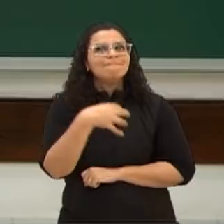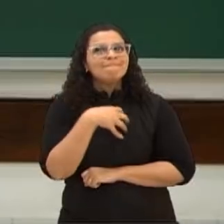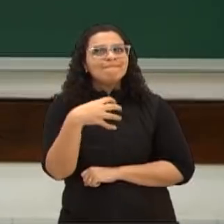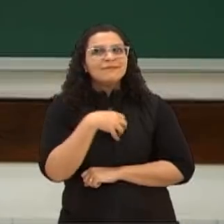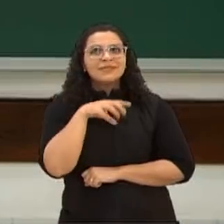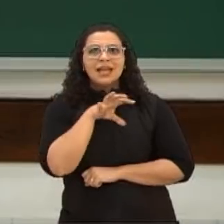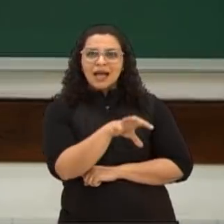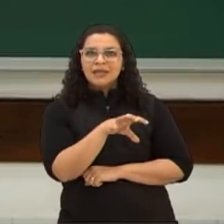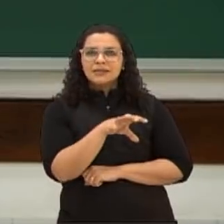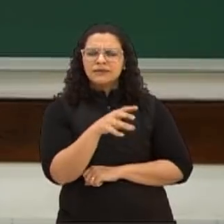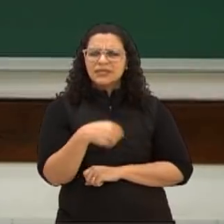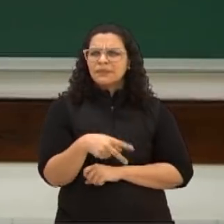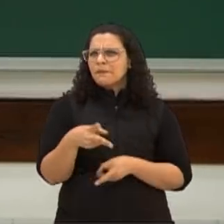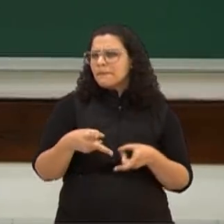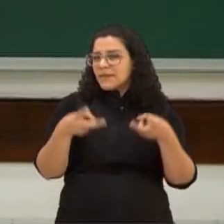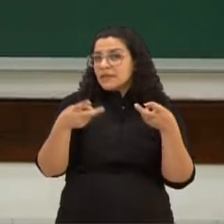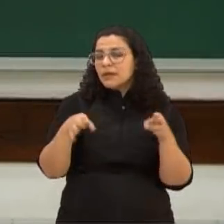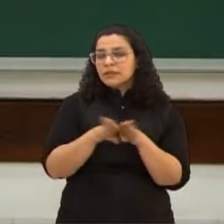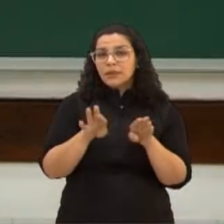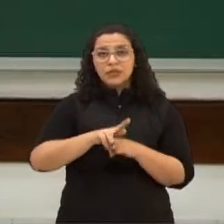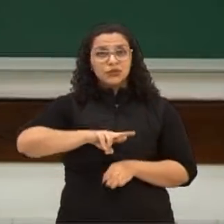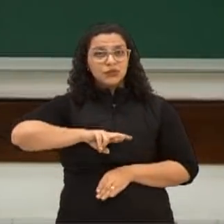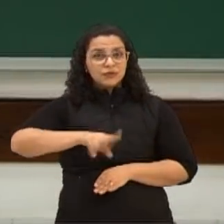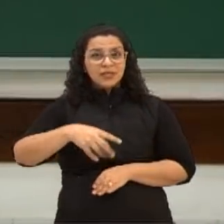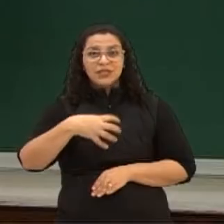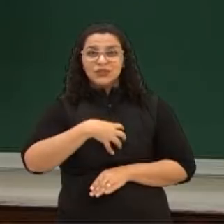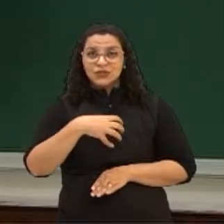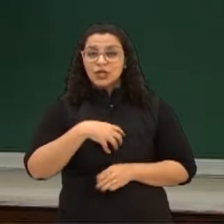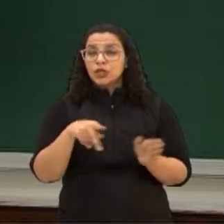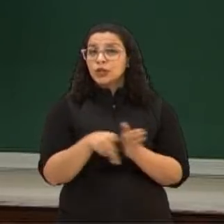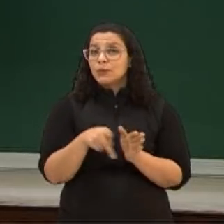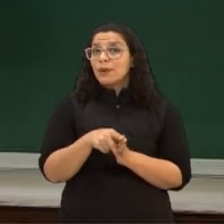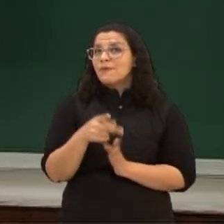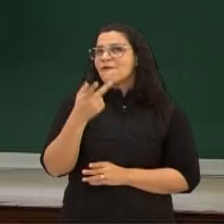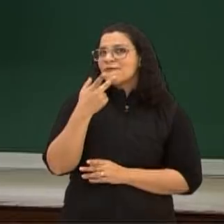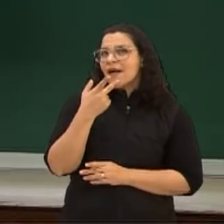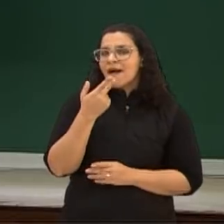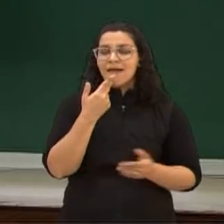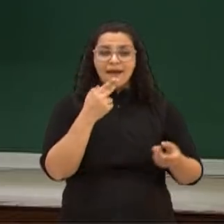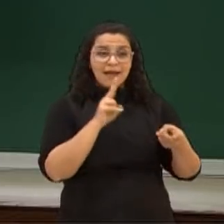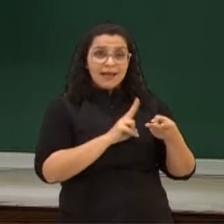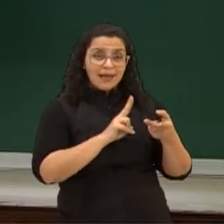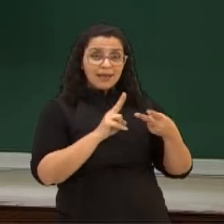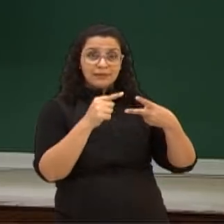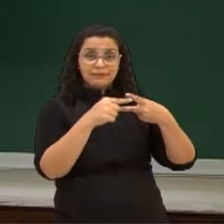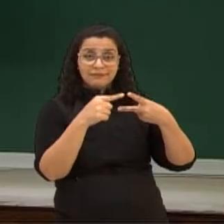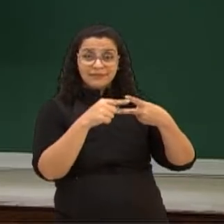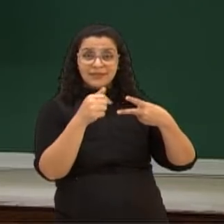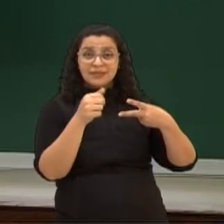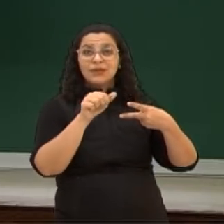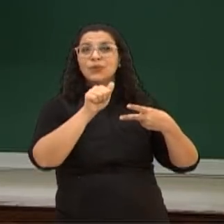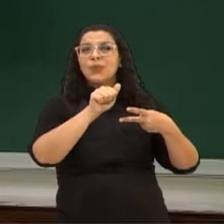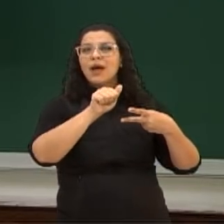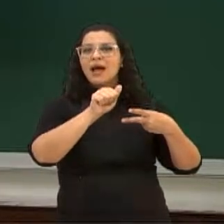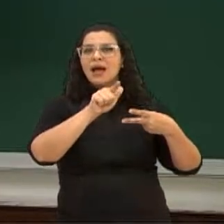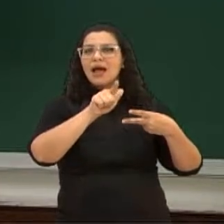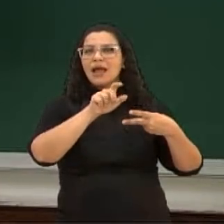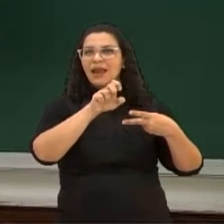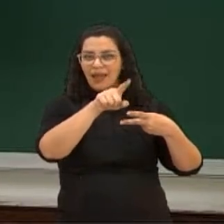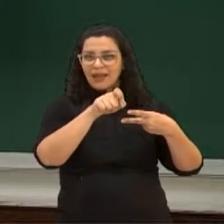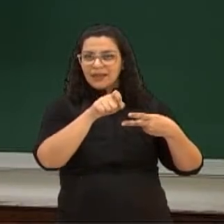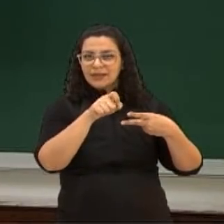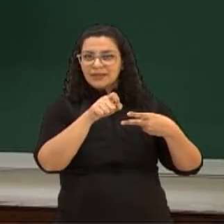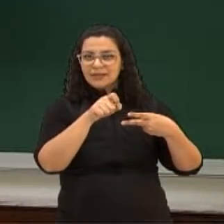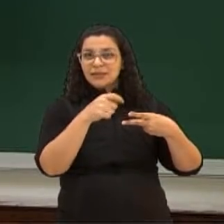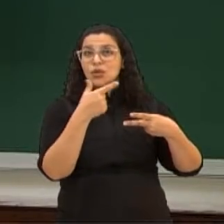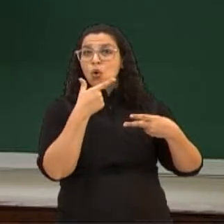Vocês conseguiram perceber a diferença de tom das duas cartas? A primeira, uma carta do gênero masculino,